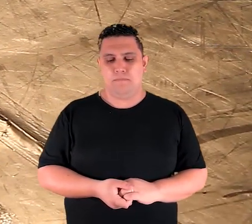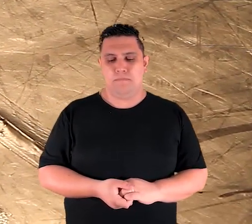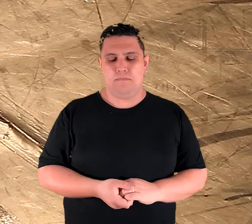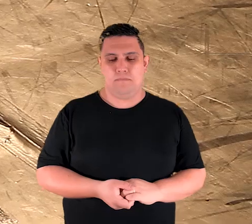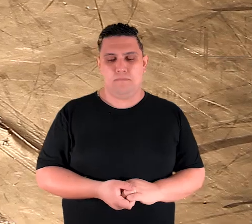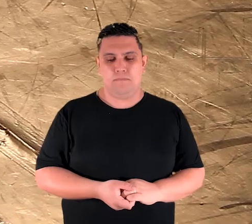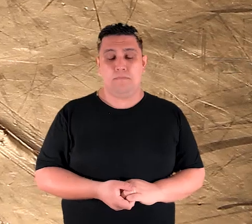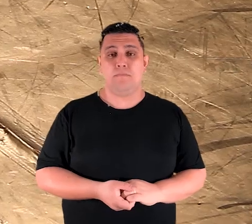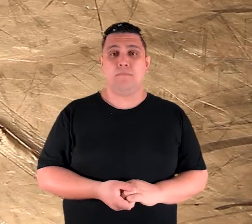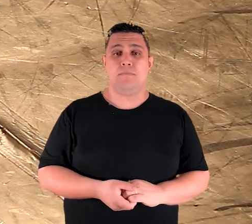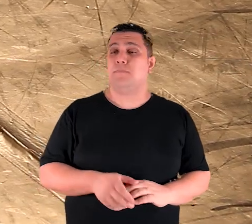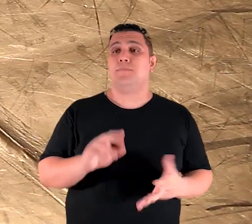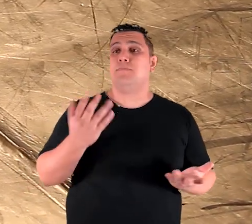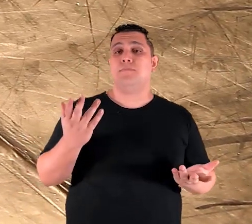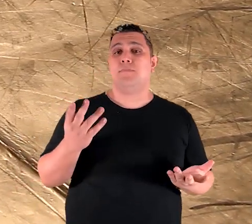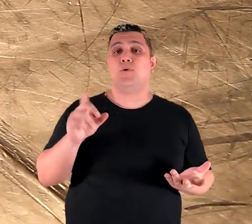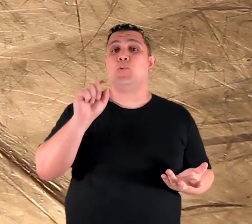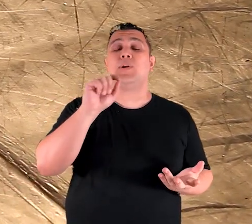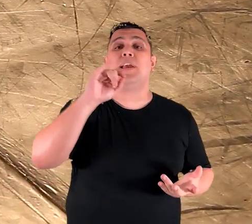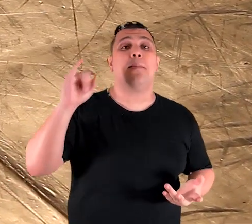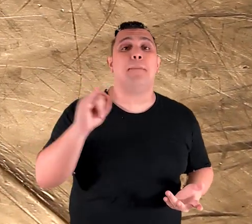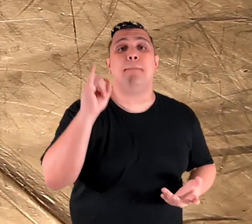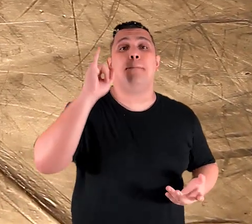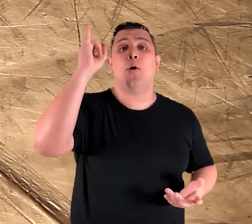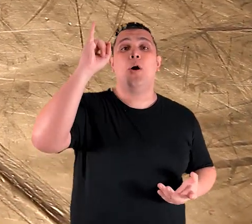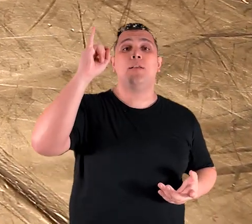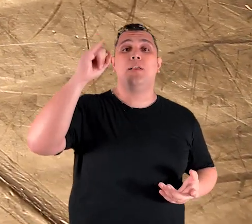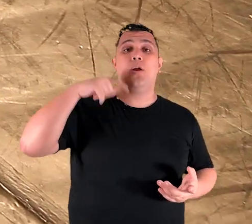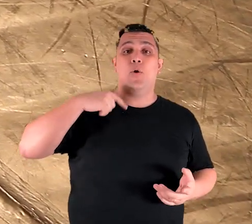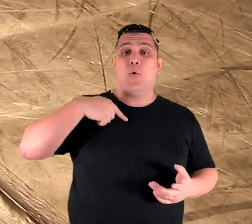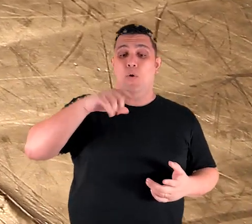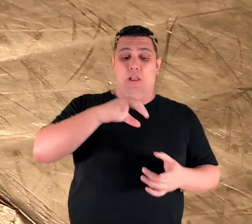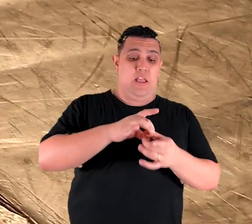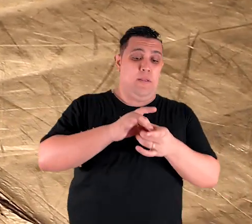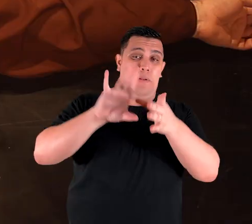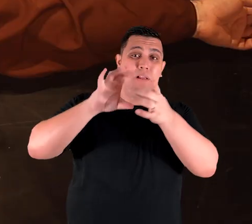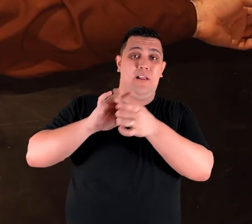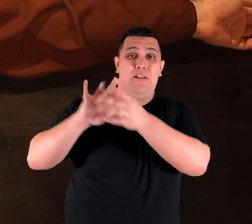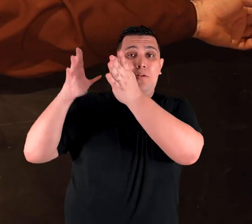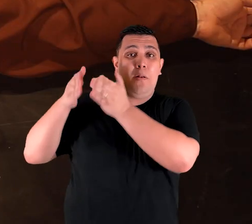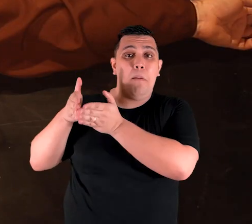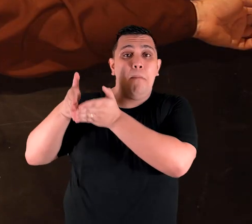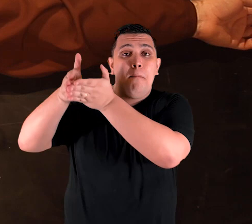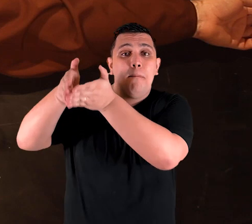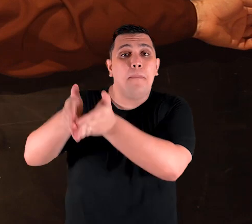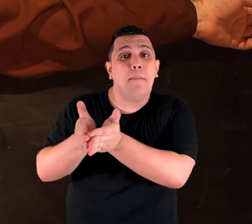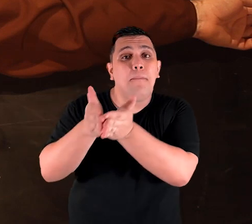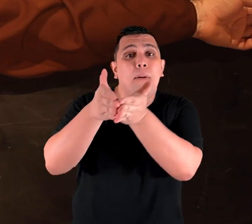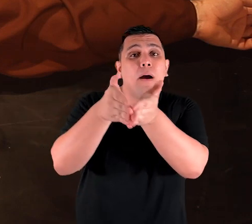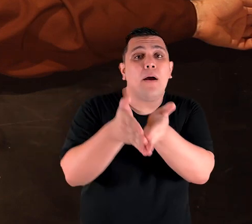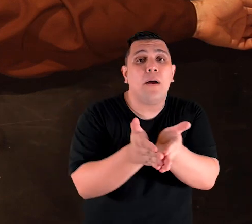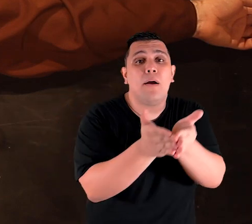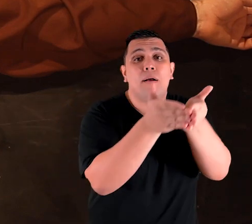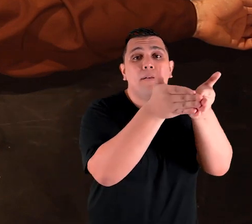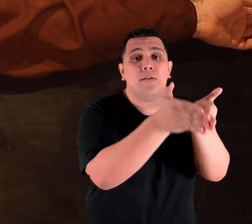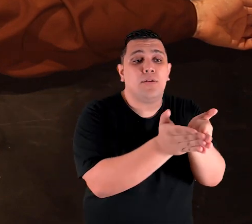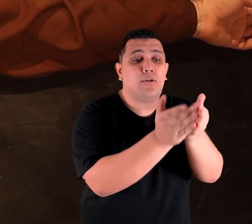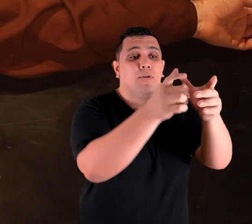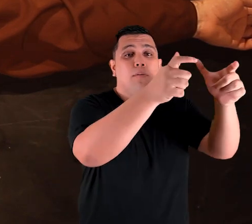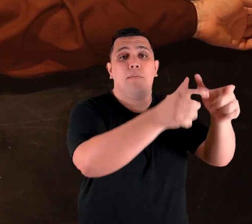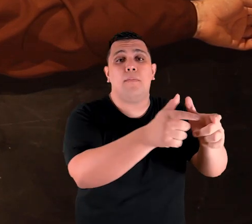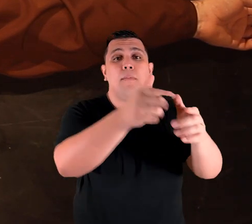Do que adianta o liberalismo correr de embarcações em embarcações, de portos em